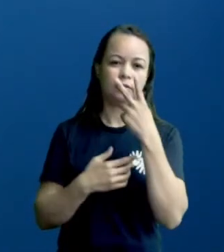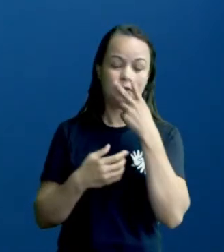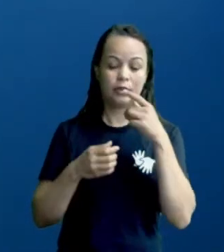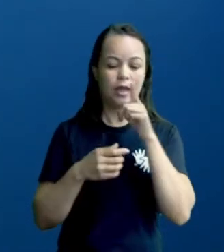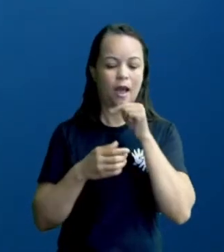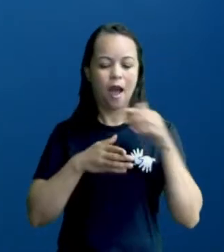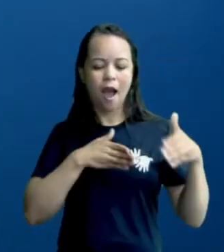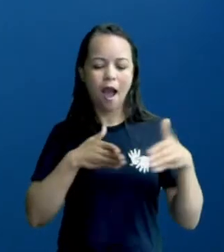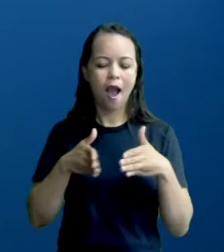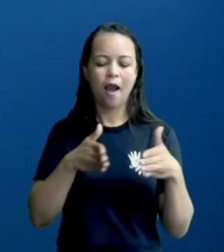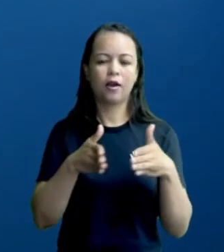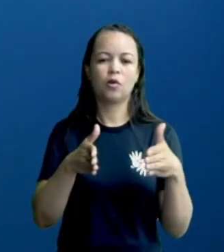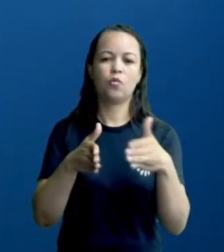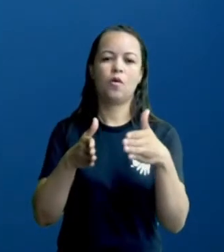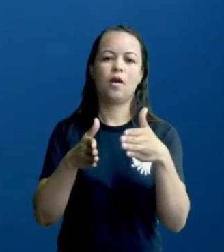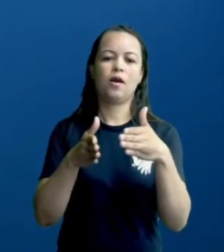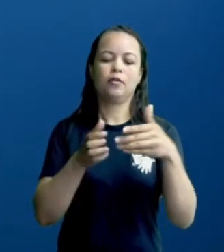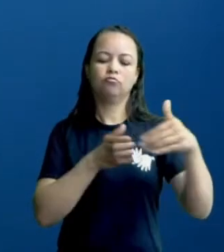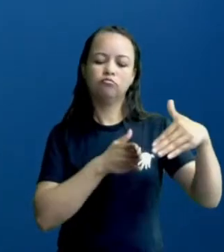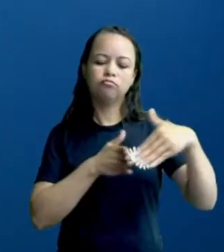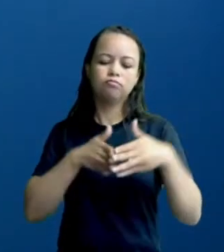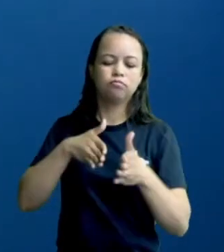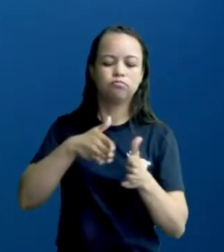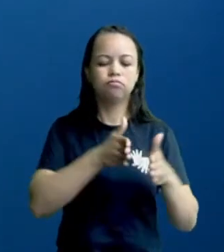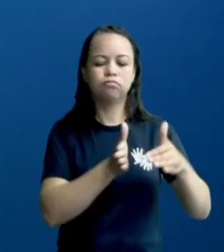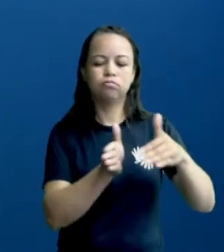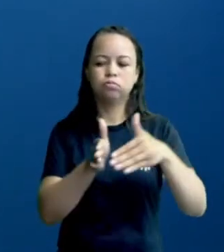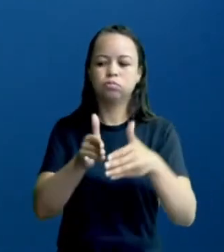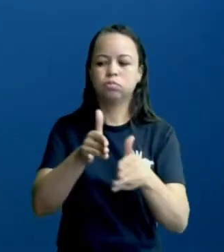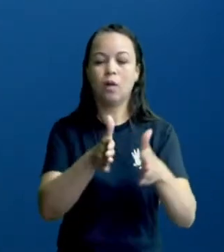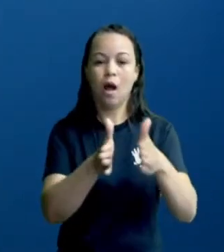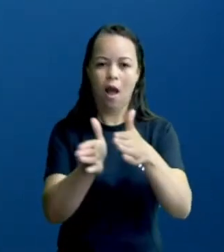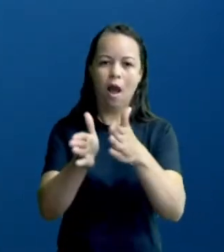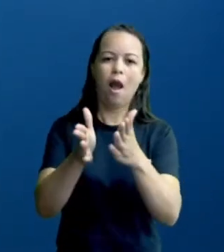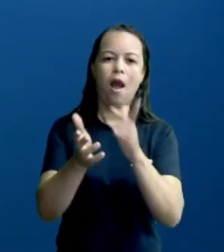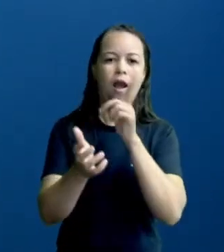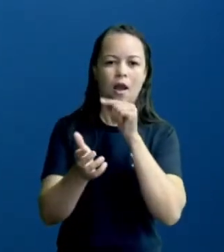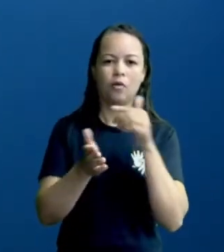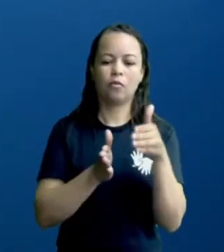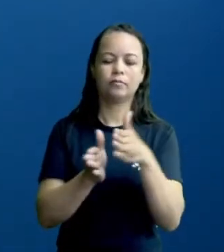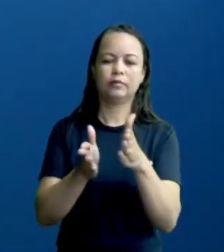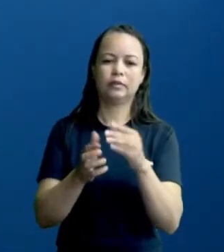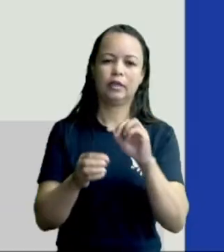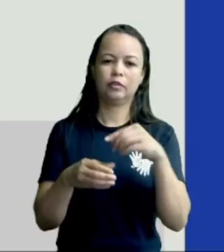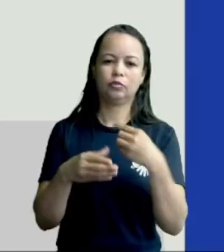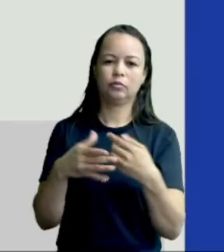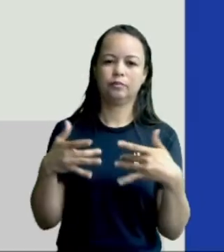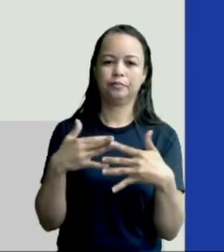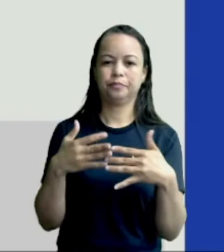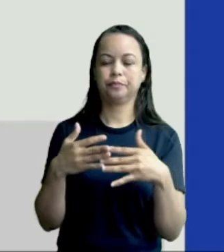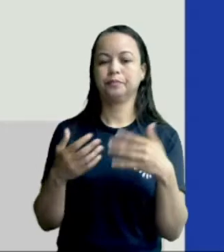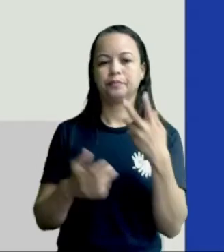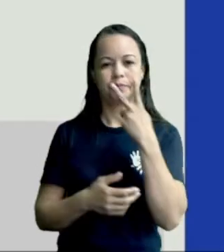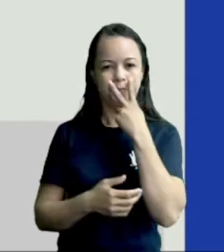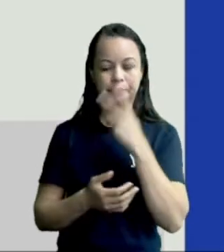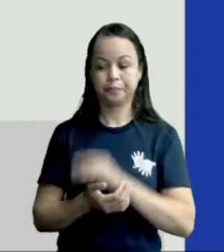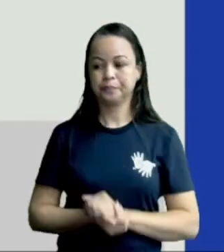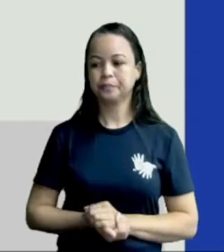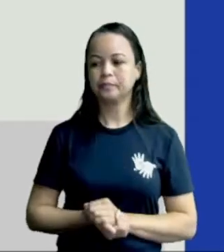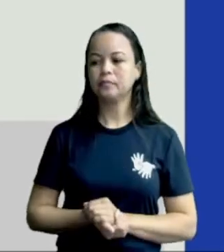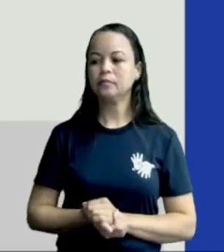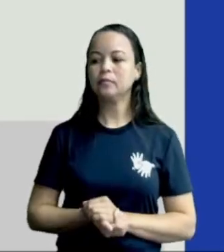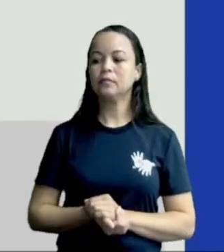rio, da água, o desenho que a água faz dentro da nossa cidade. Seguindo, a vegetação de nossa cidade